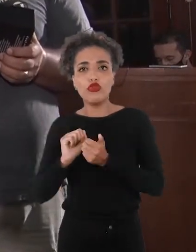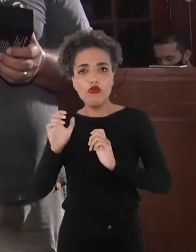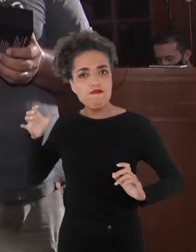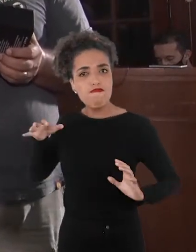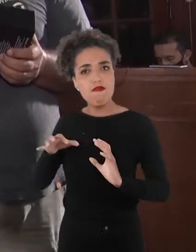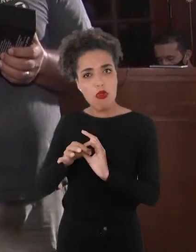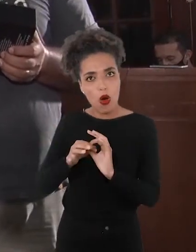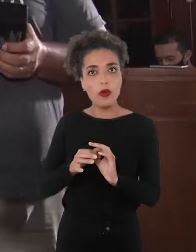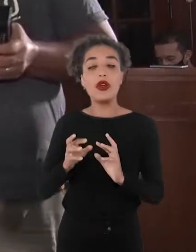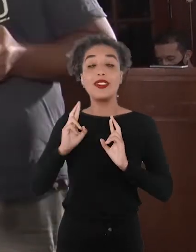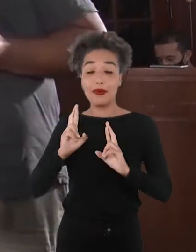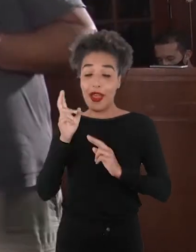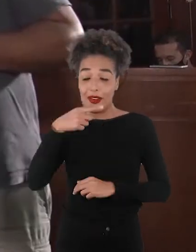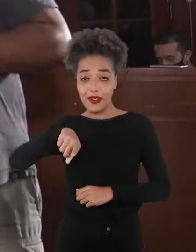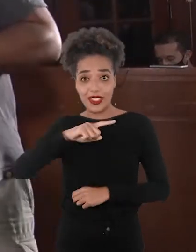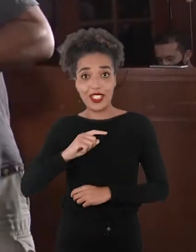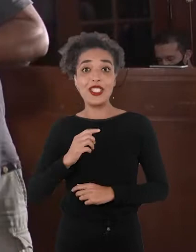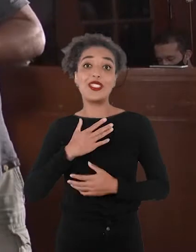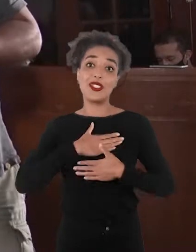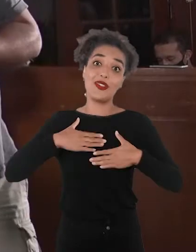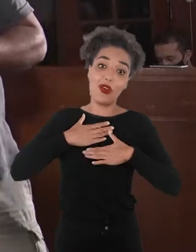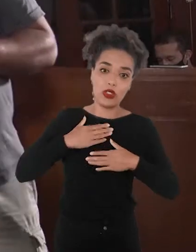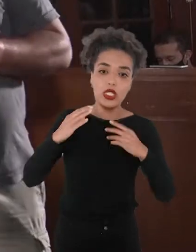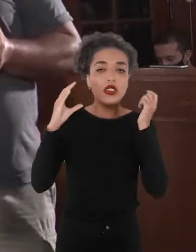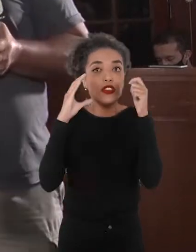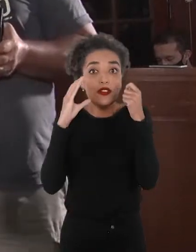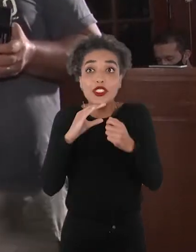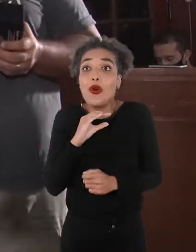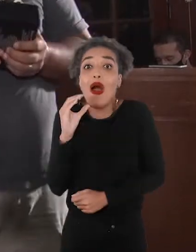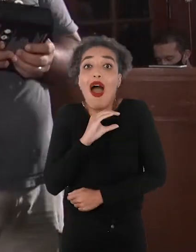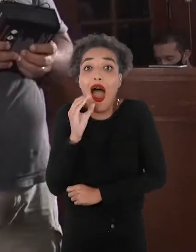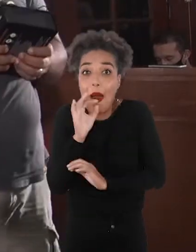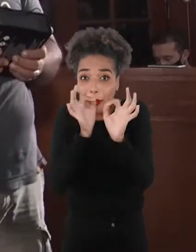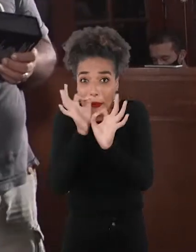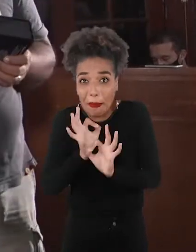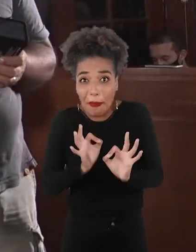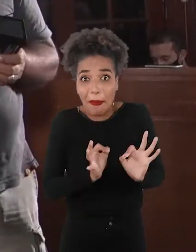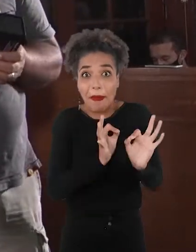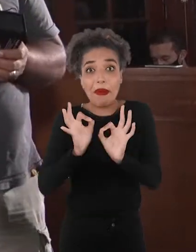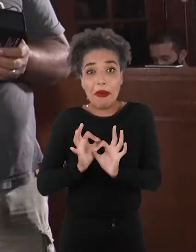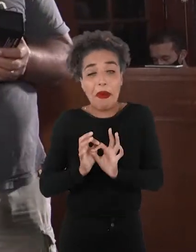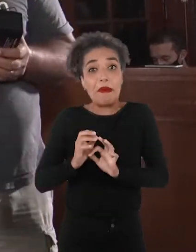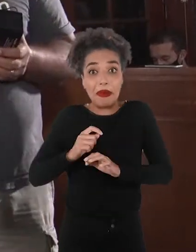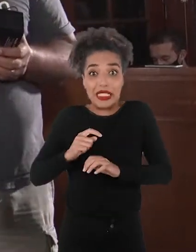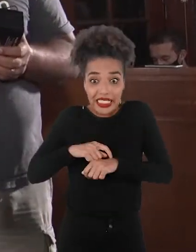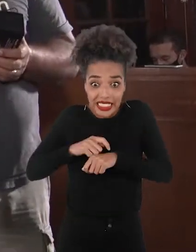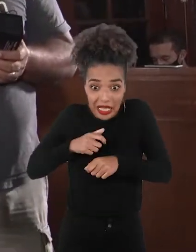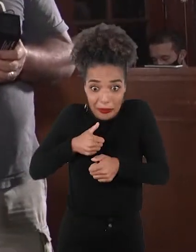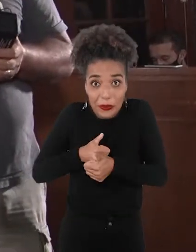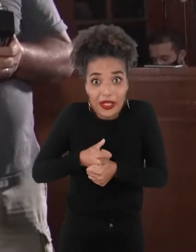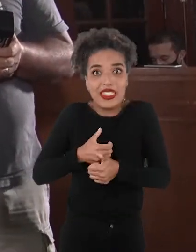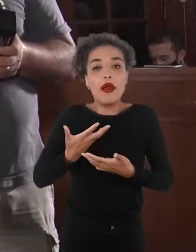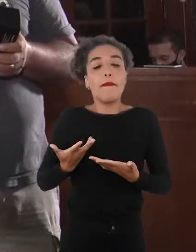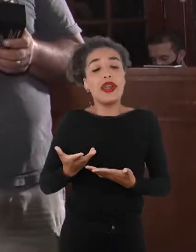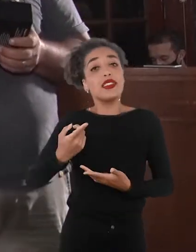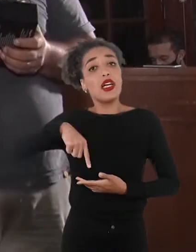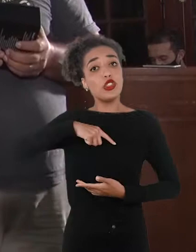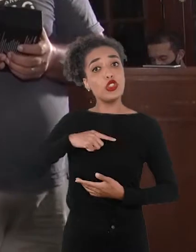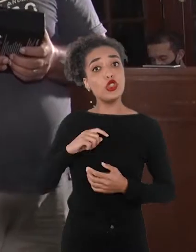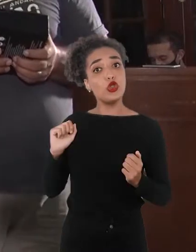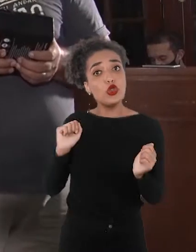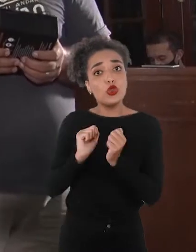Tá bom? Espero que vocês gostem. Foi um vídeo feito bem rápido para dar tempo de tudo, mas a gente está aí junto